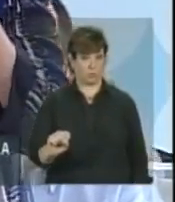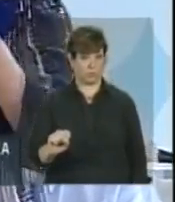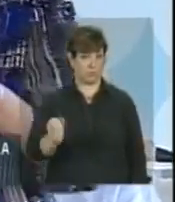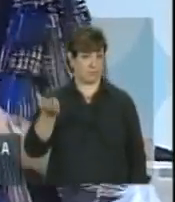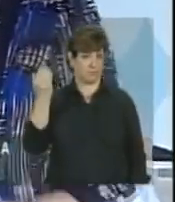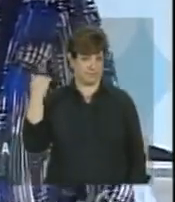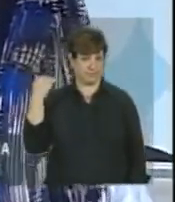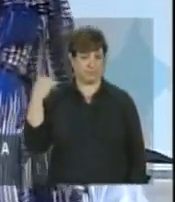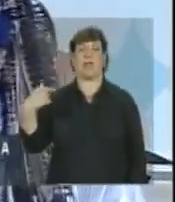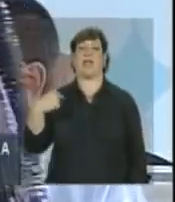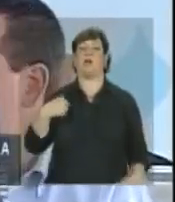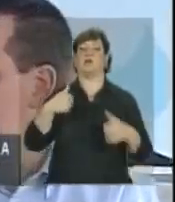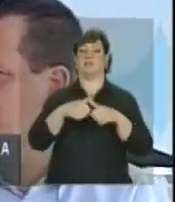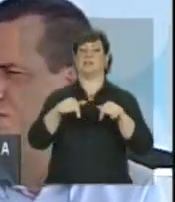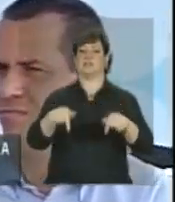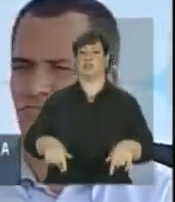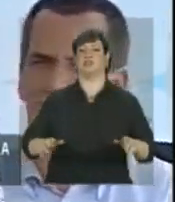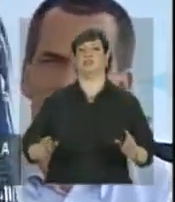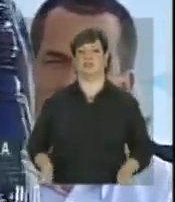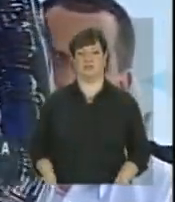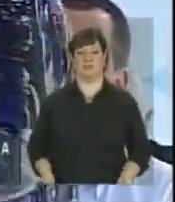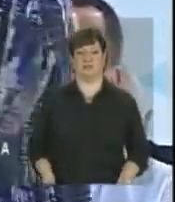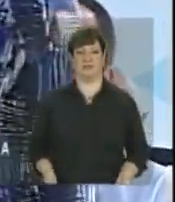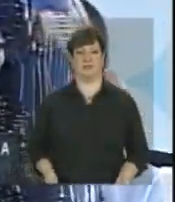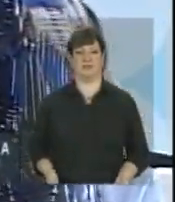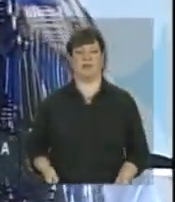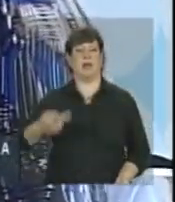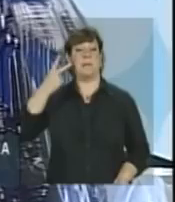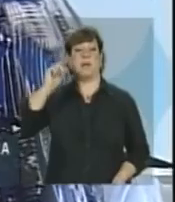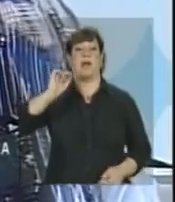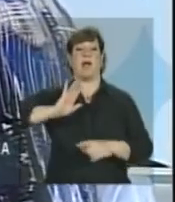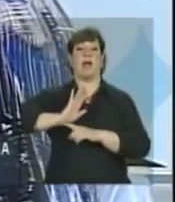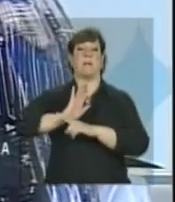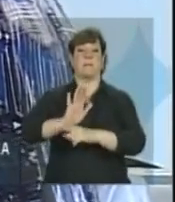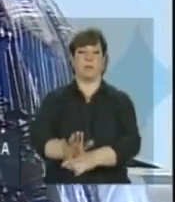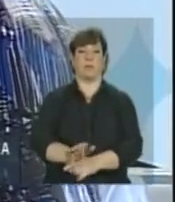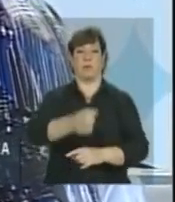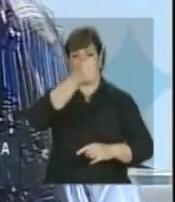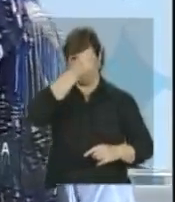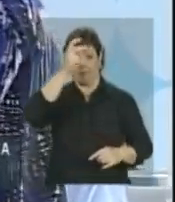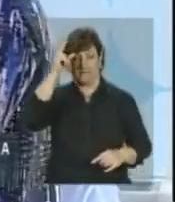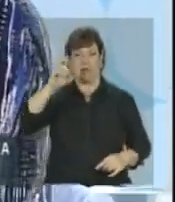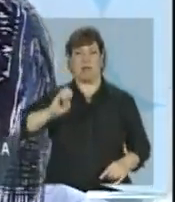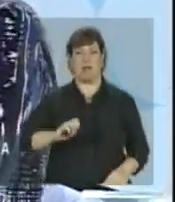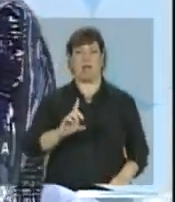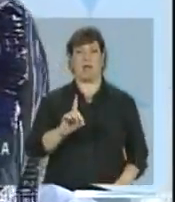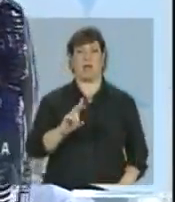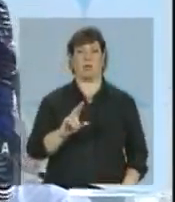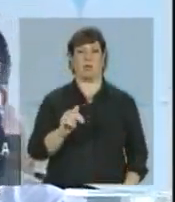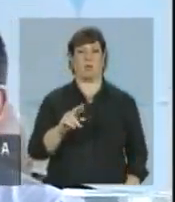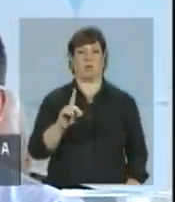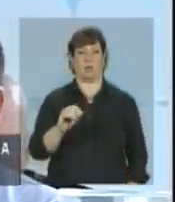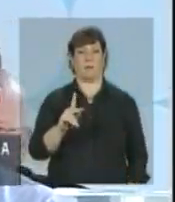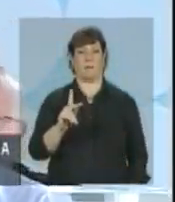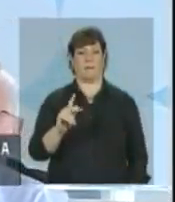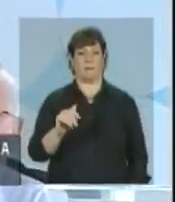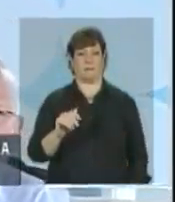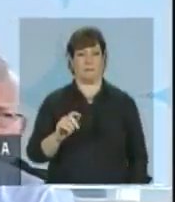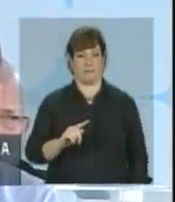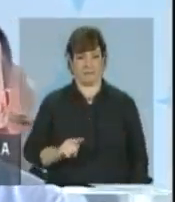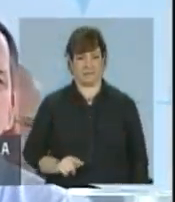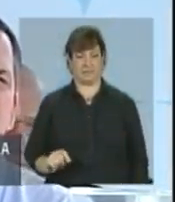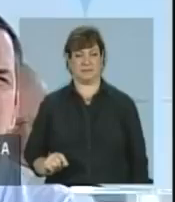eu estive aqui para apoiar o prefeito Eduardo Paes. E eu